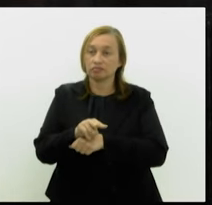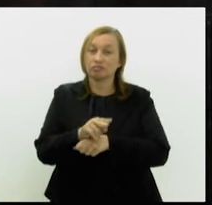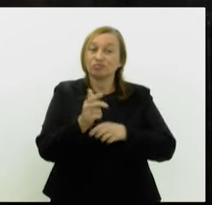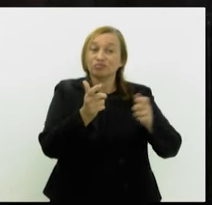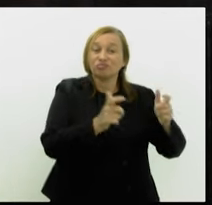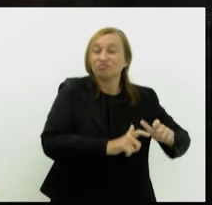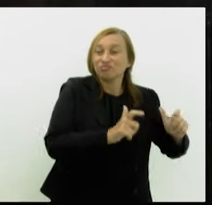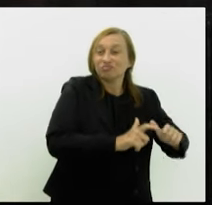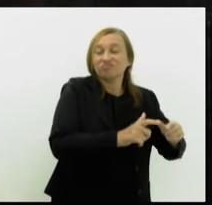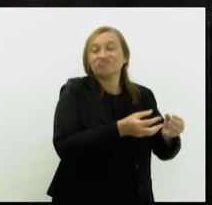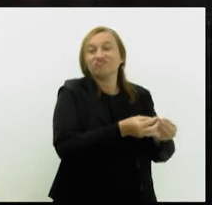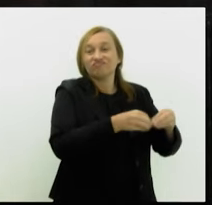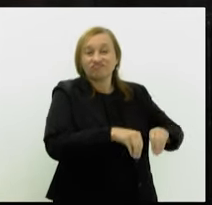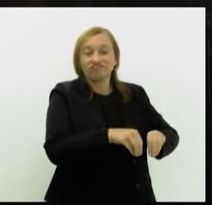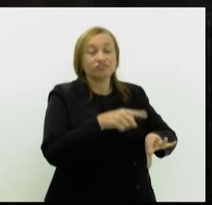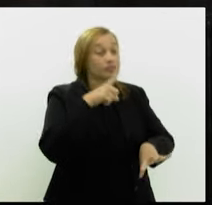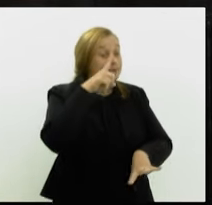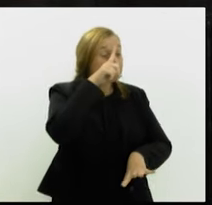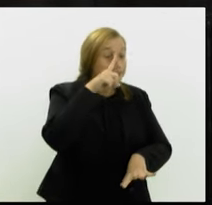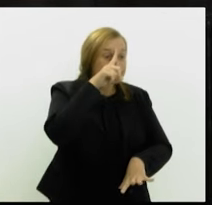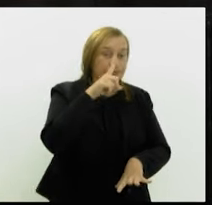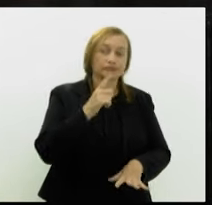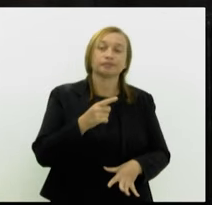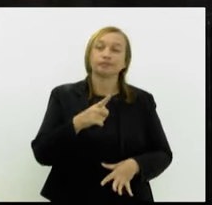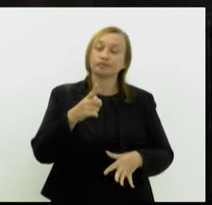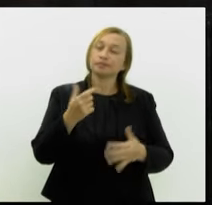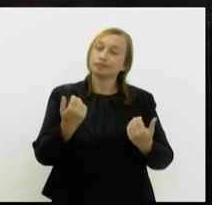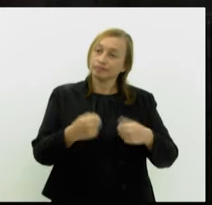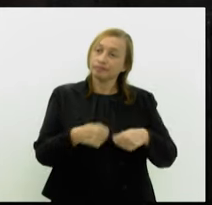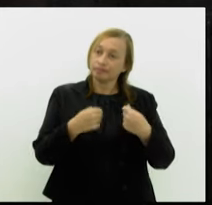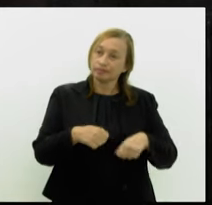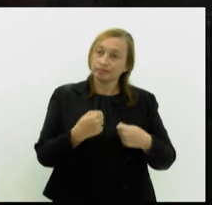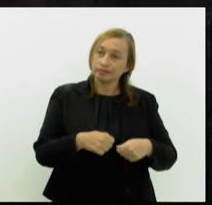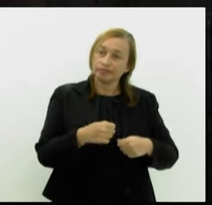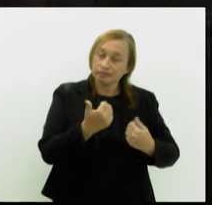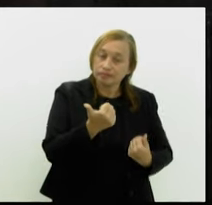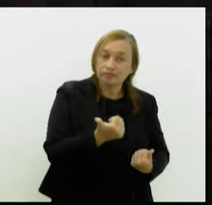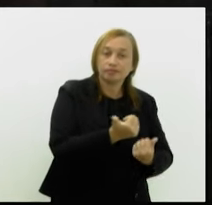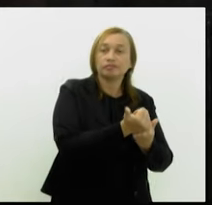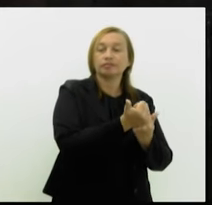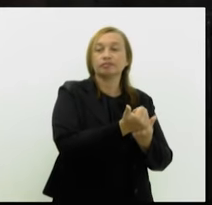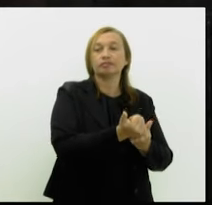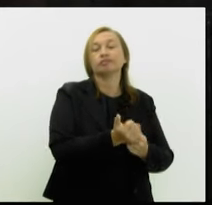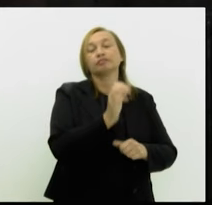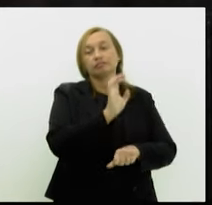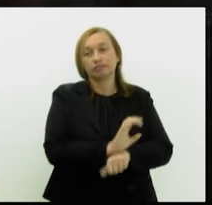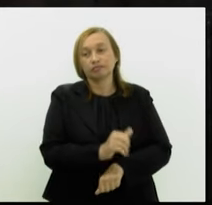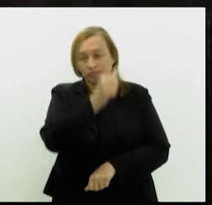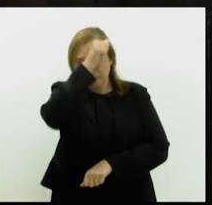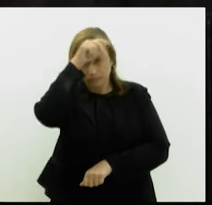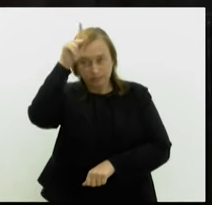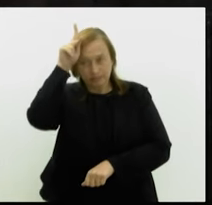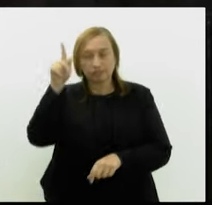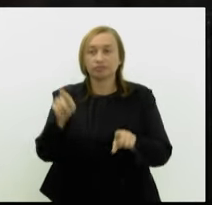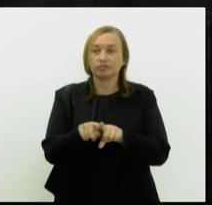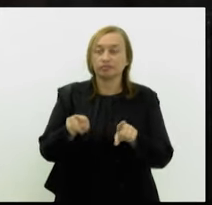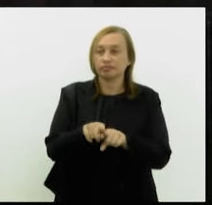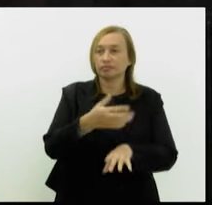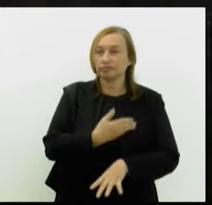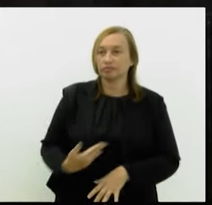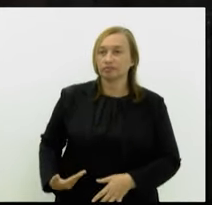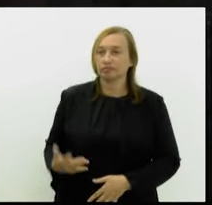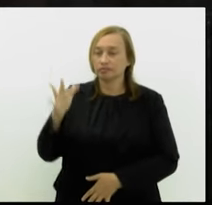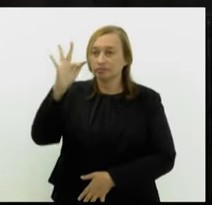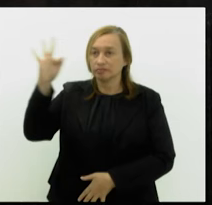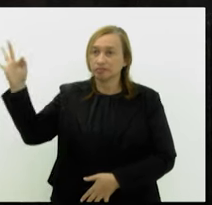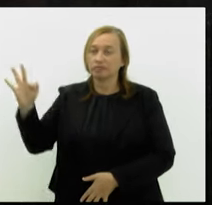regiões ainda em muito alto risco, que precisam de intervenções por parte do Estado, do município e também do Governo Federal. Então, em breve, nas minhas